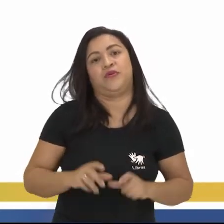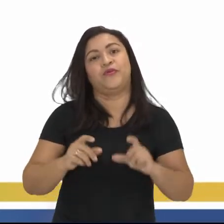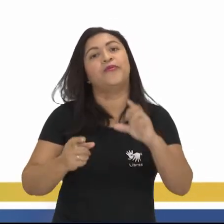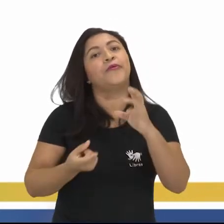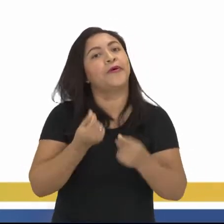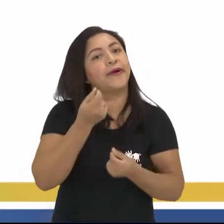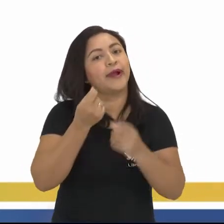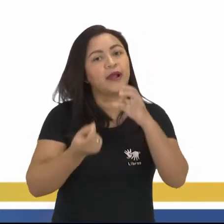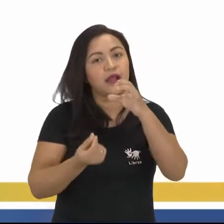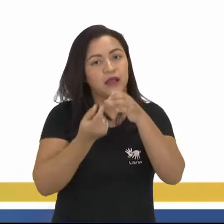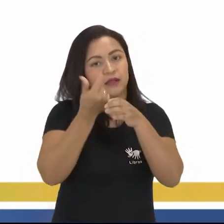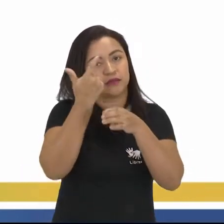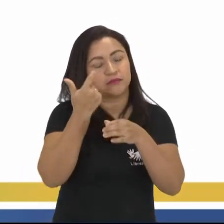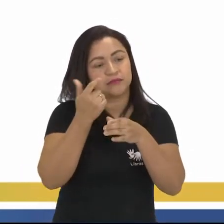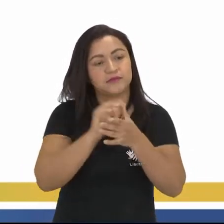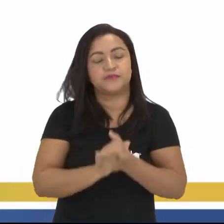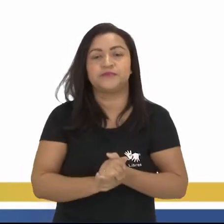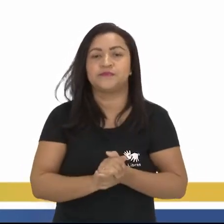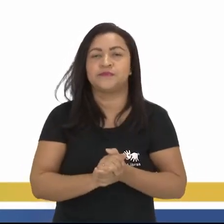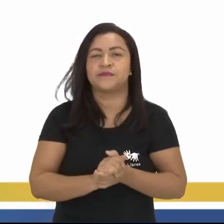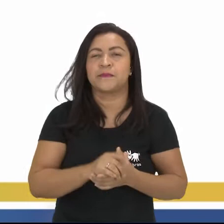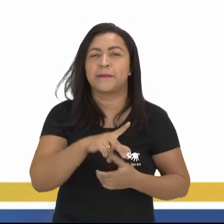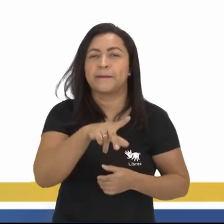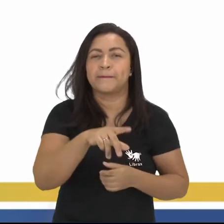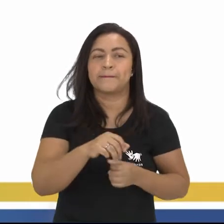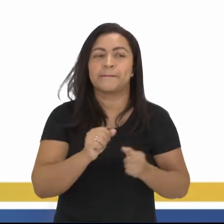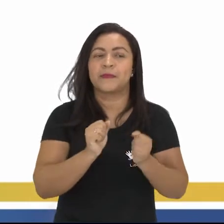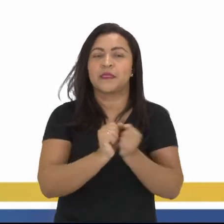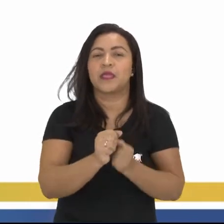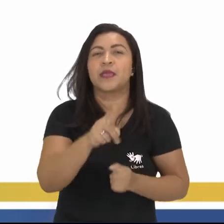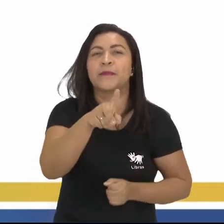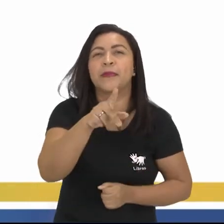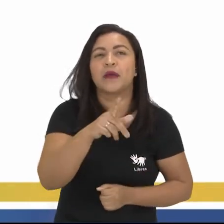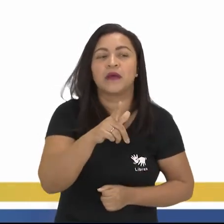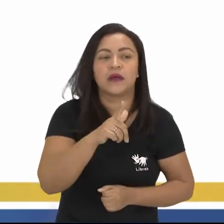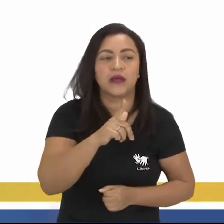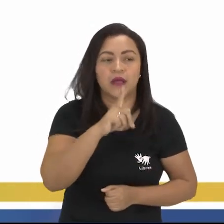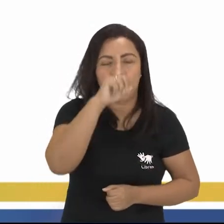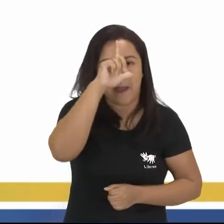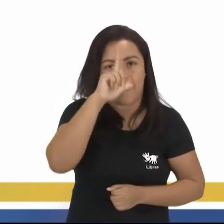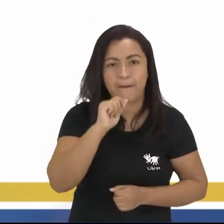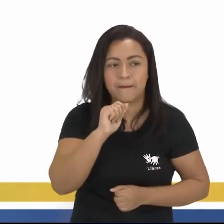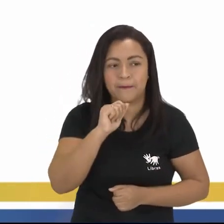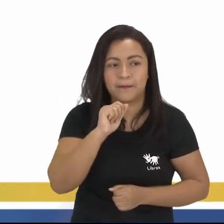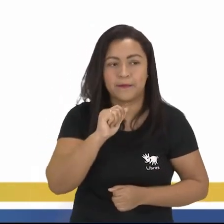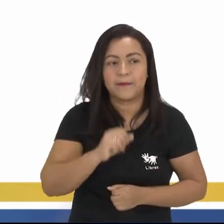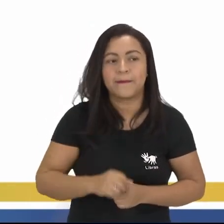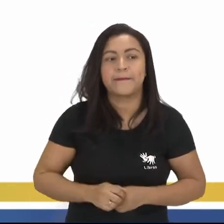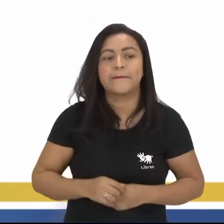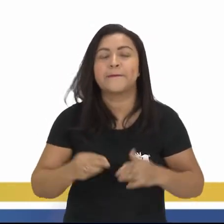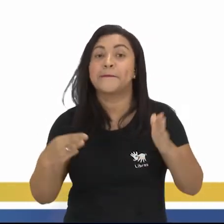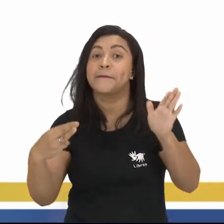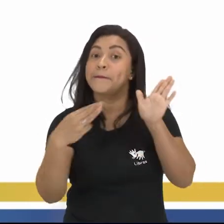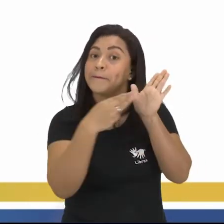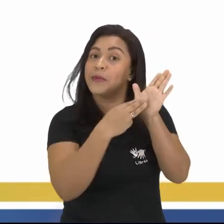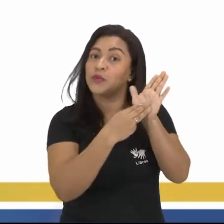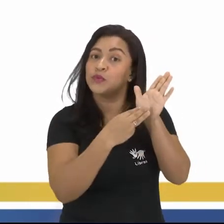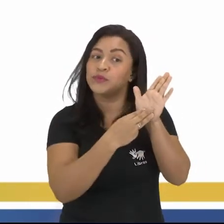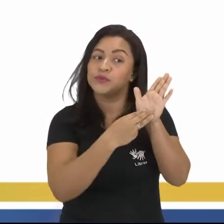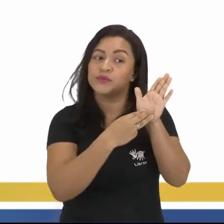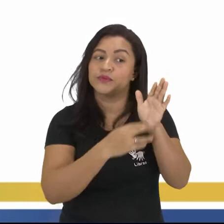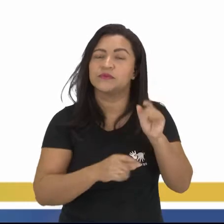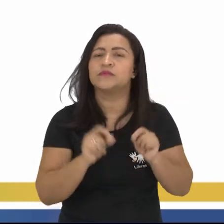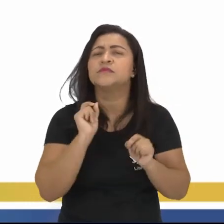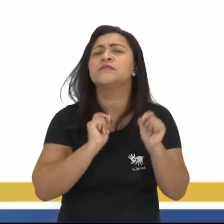do nosso organograma, vocês têm aí a cor amarela, metodologia, está apontando para